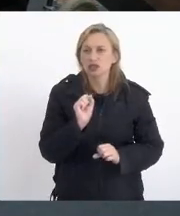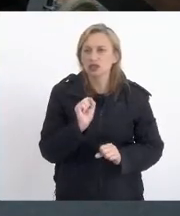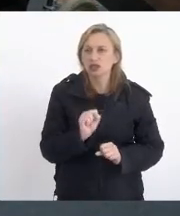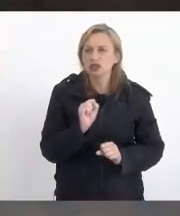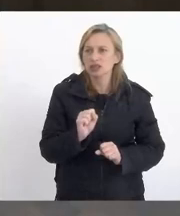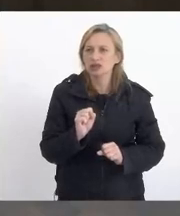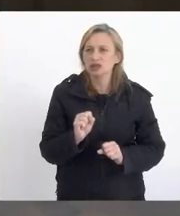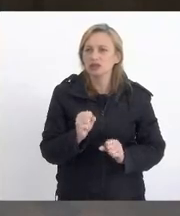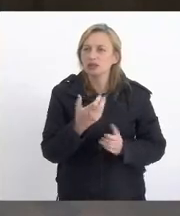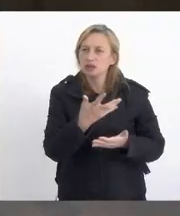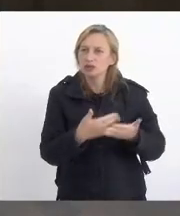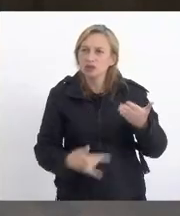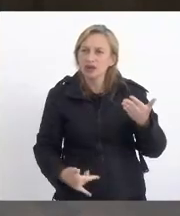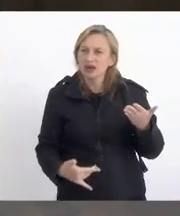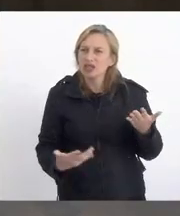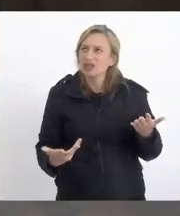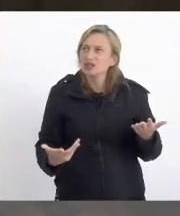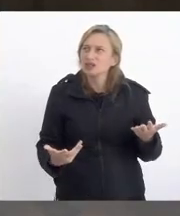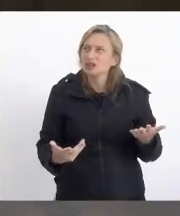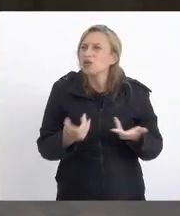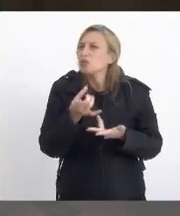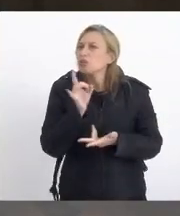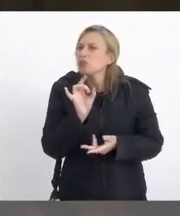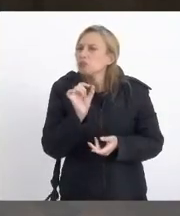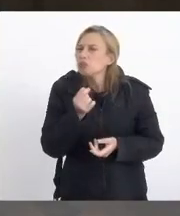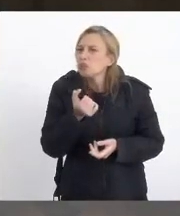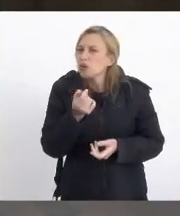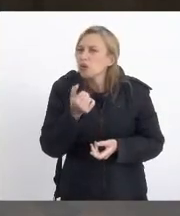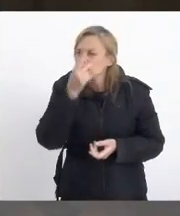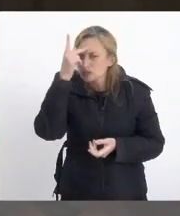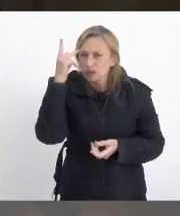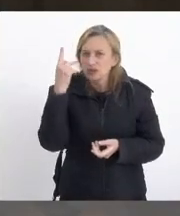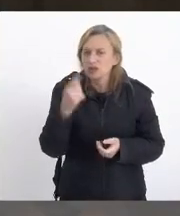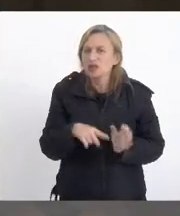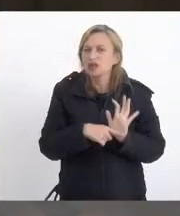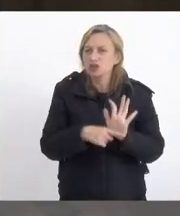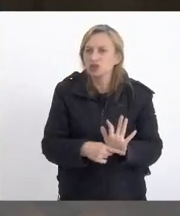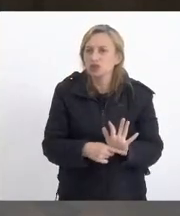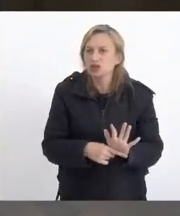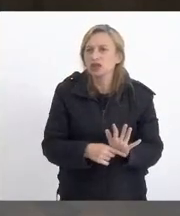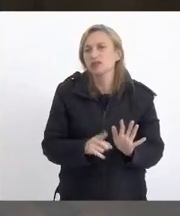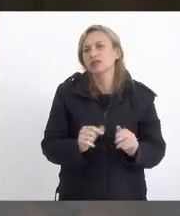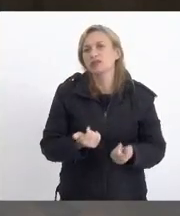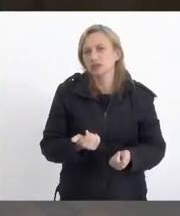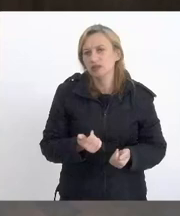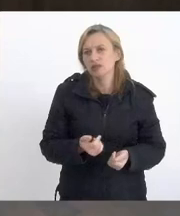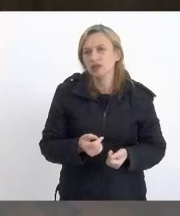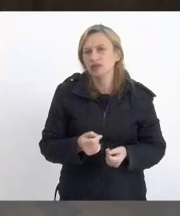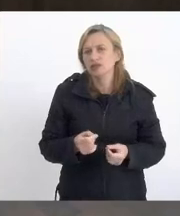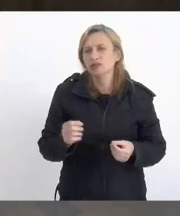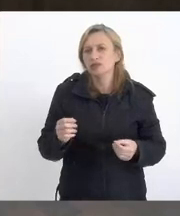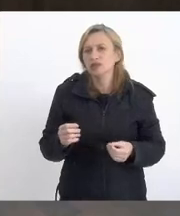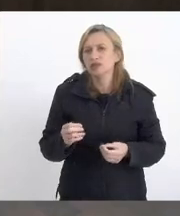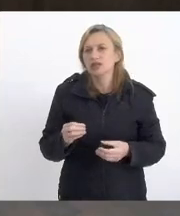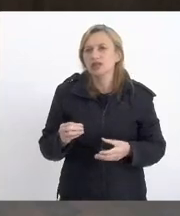numa planilha. São poucas pessoas a serem atendidas, mas que vai trazer um